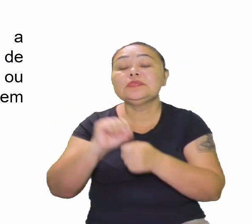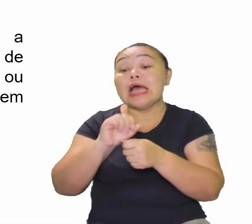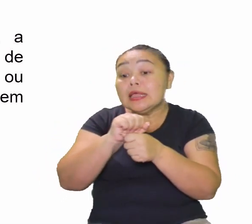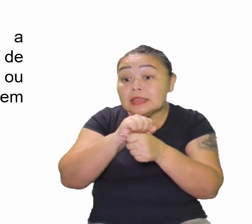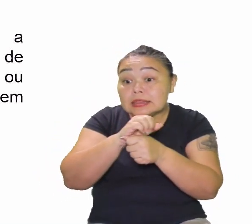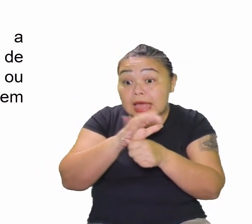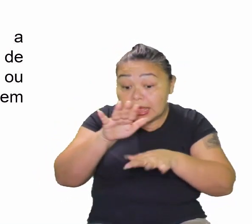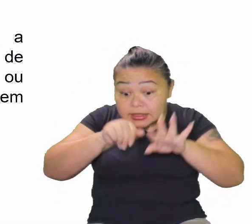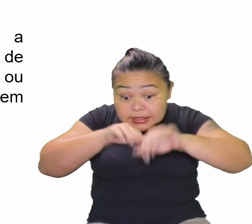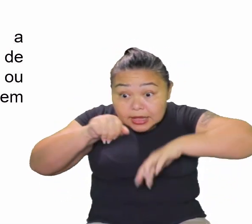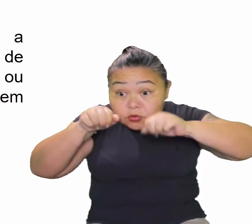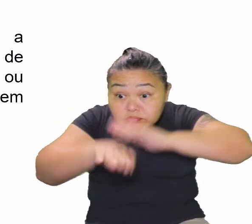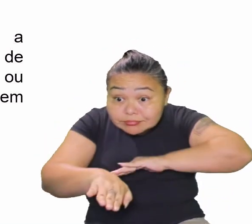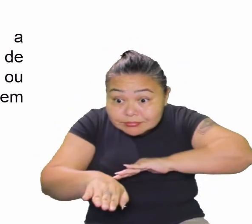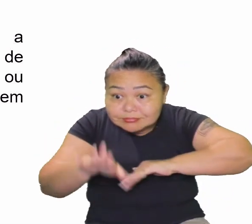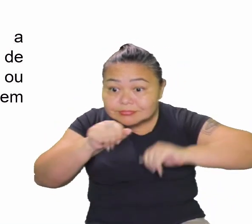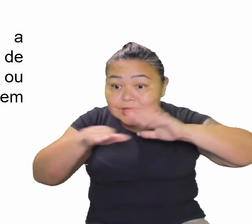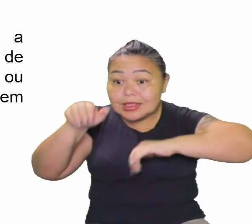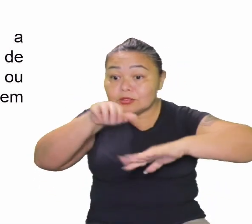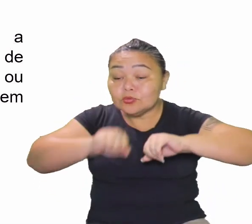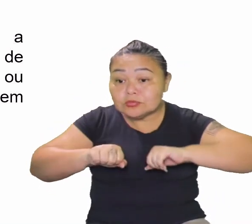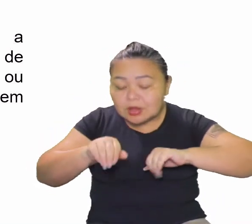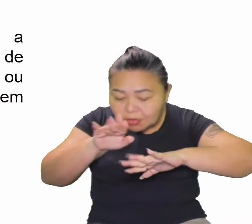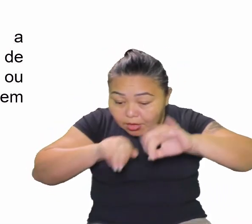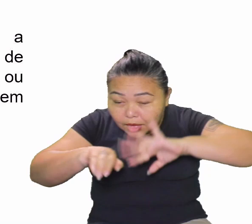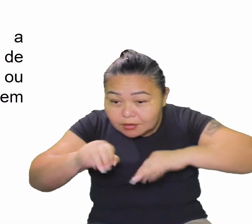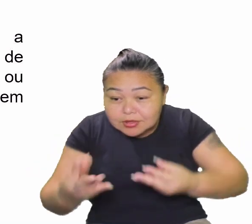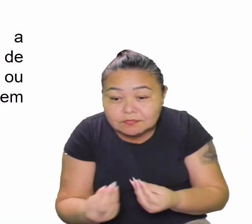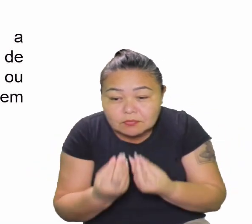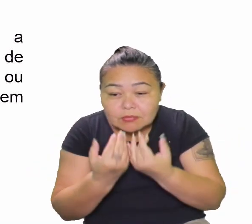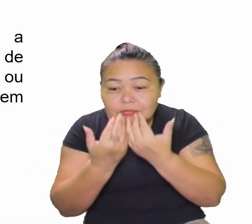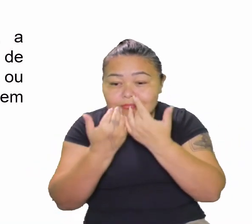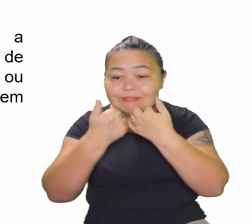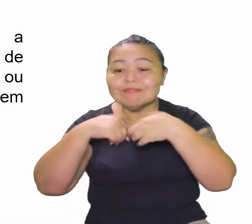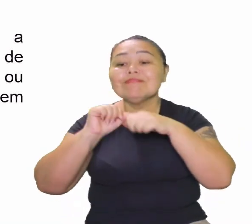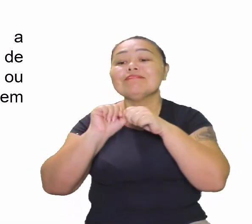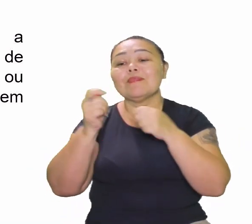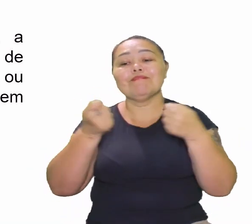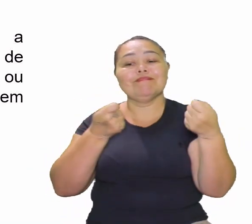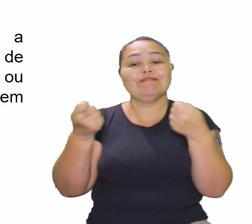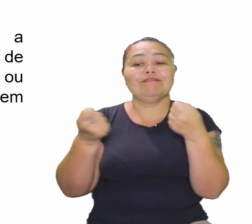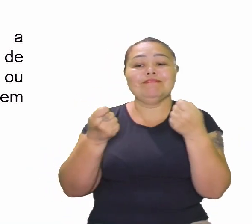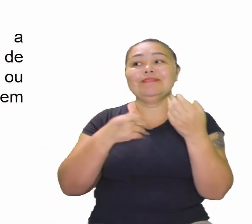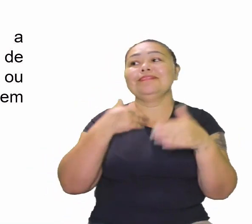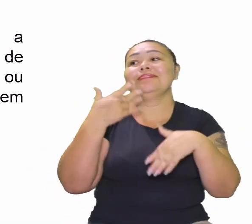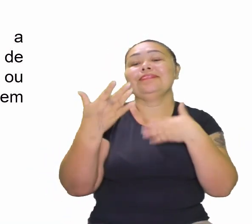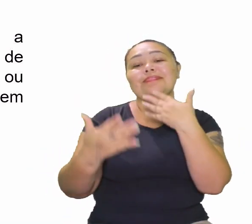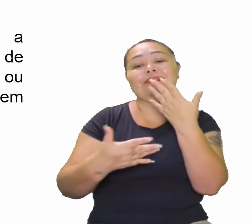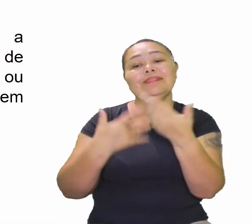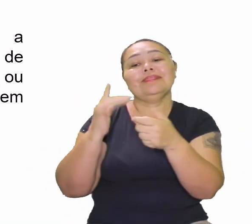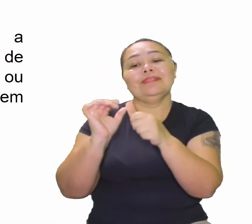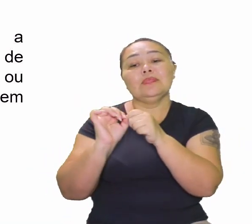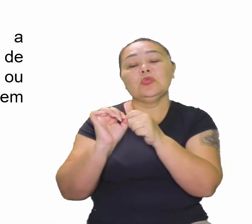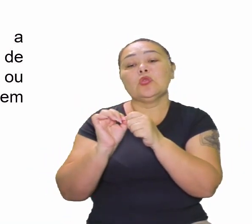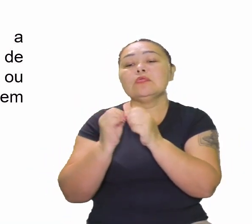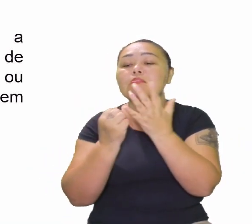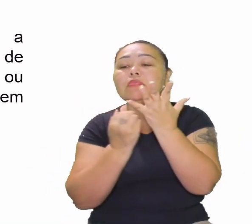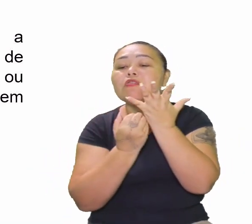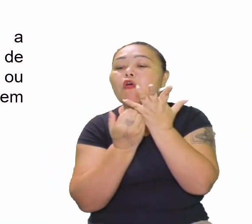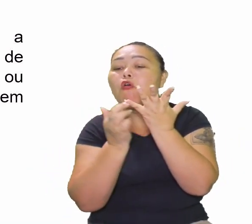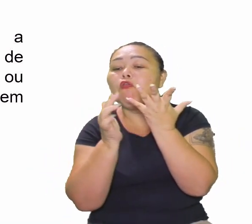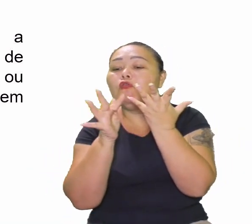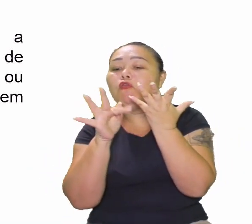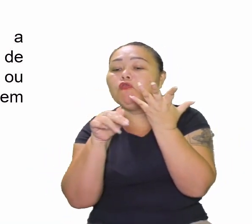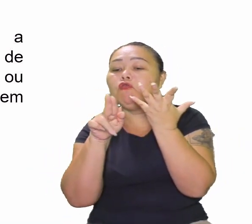esses formigueiros para se alimentarem, acabam controlando, né, esse processo. E também a ação de fungos. Então, existem